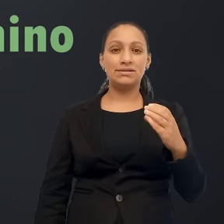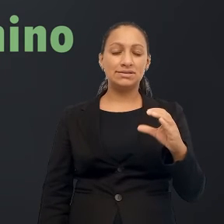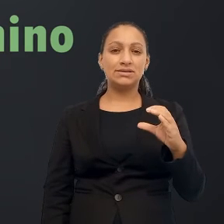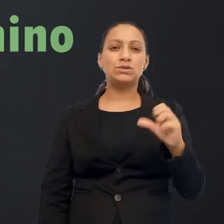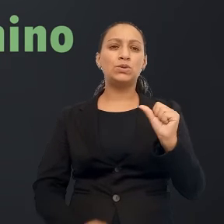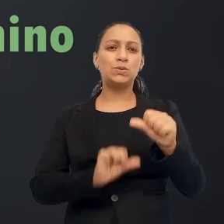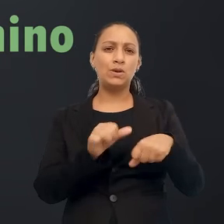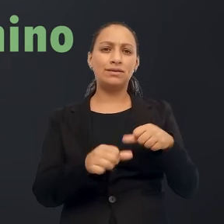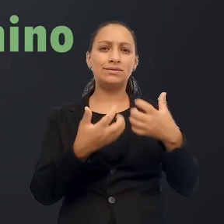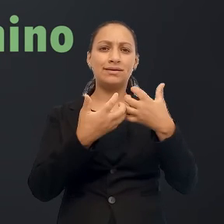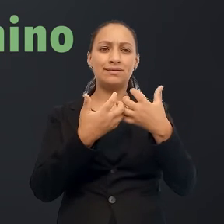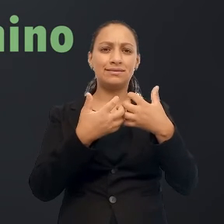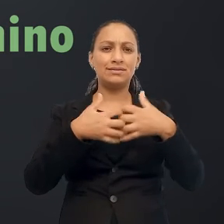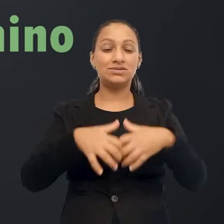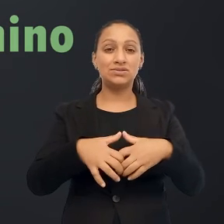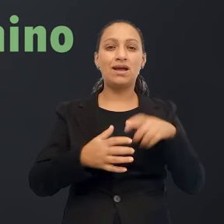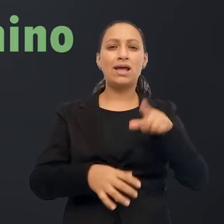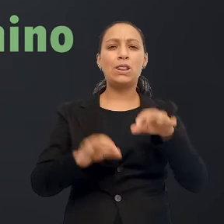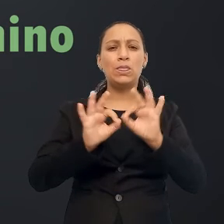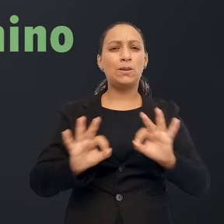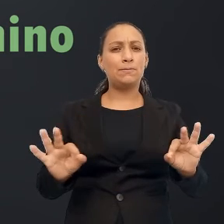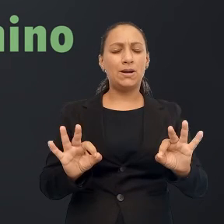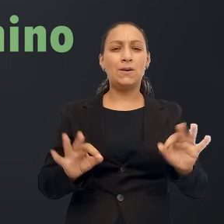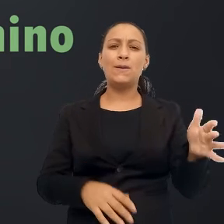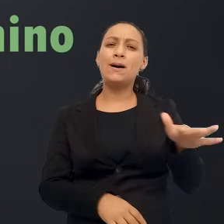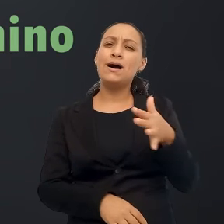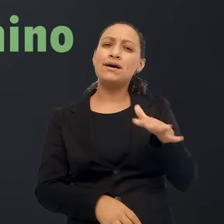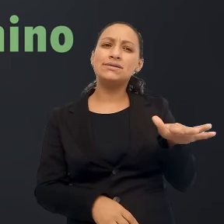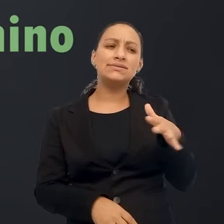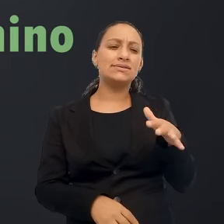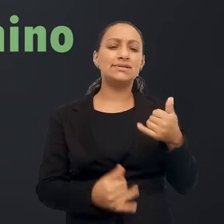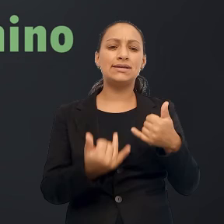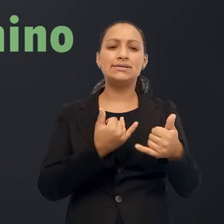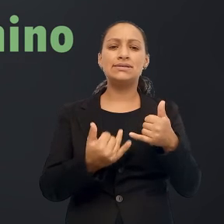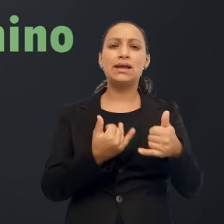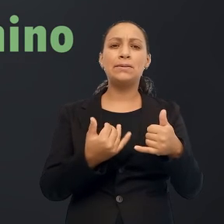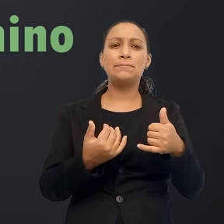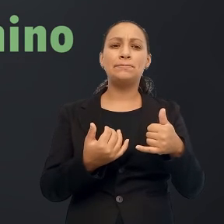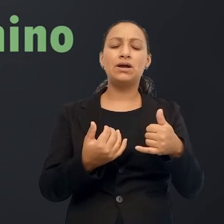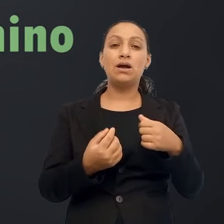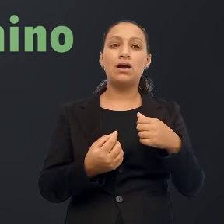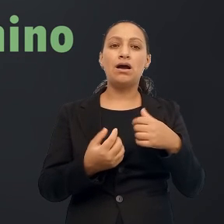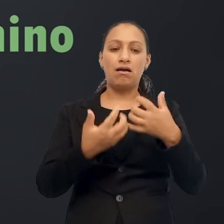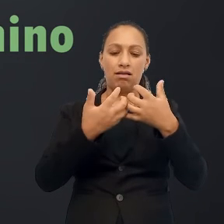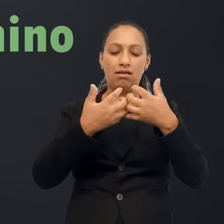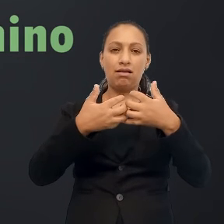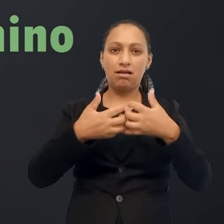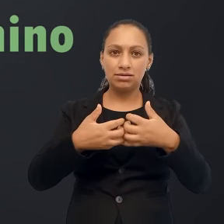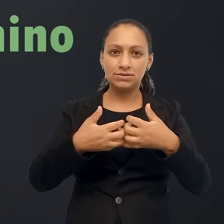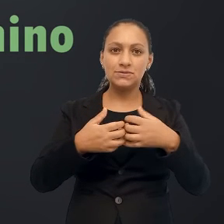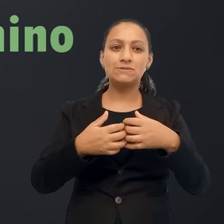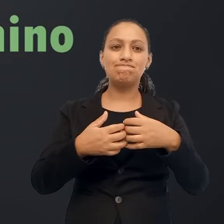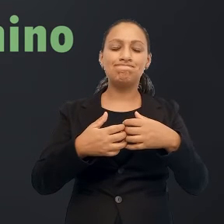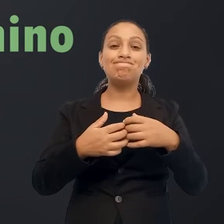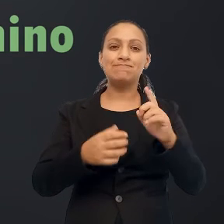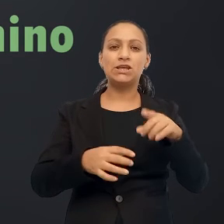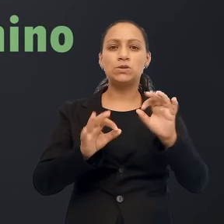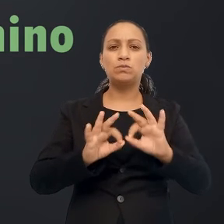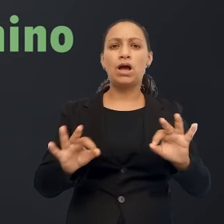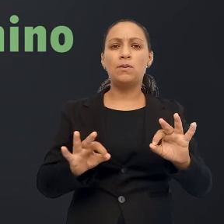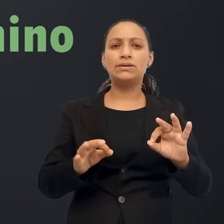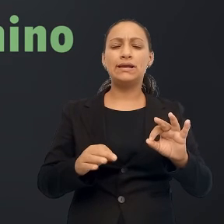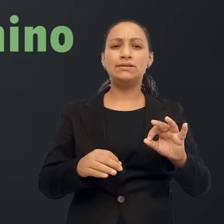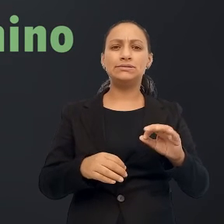engrenagem. Então, é normal que, às vezes, o restante da engrenagem nos atropele. Né? É normal isso. E